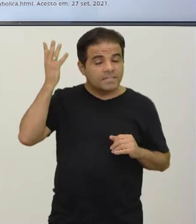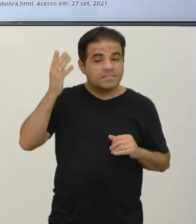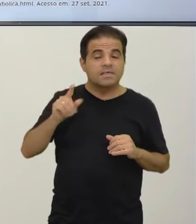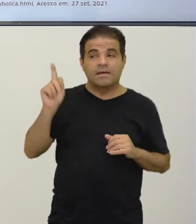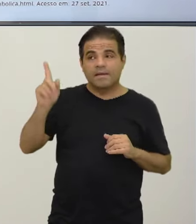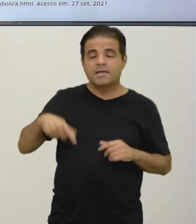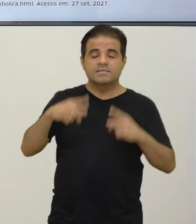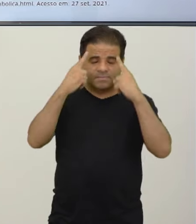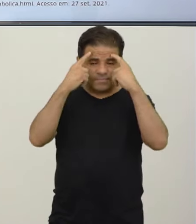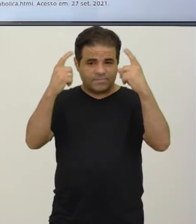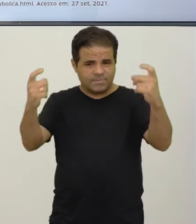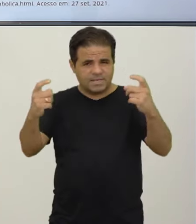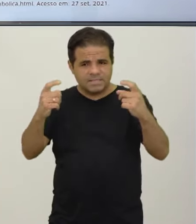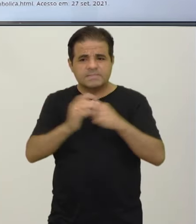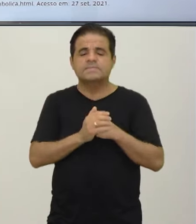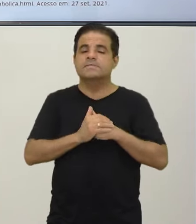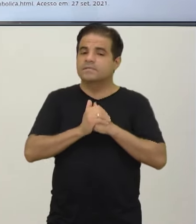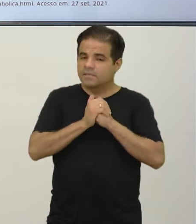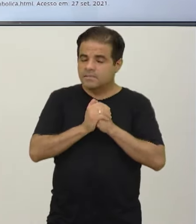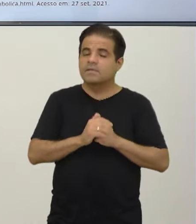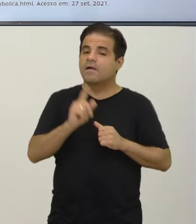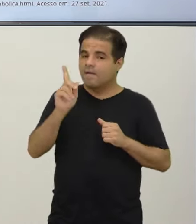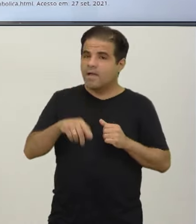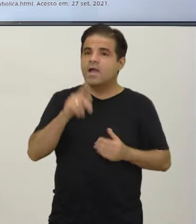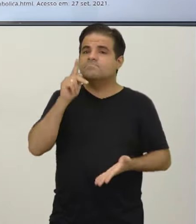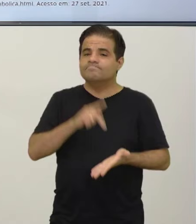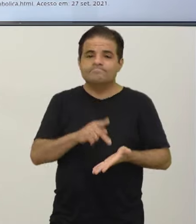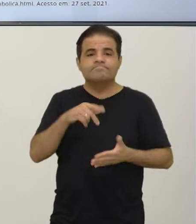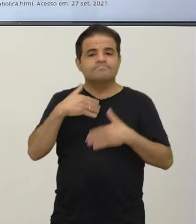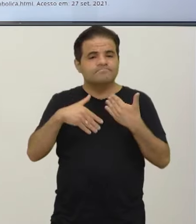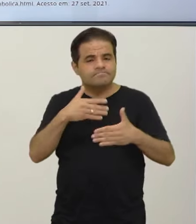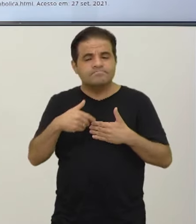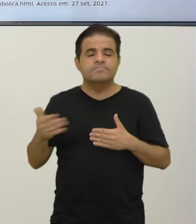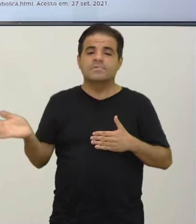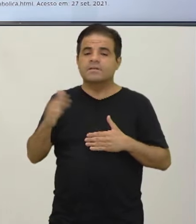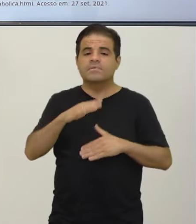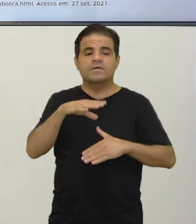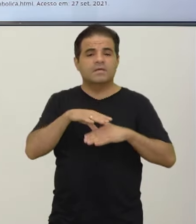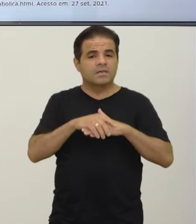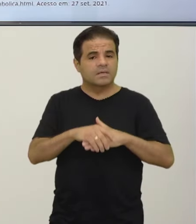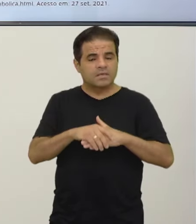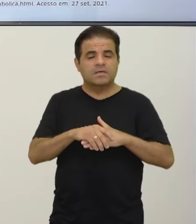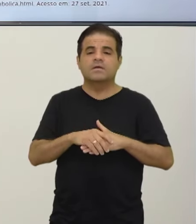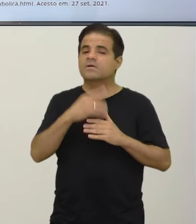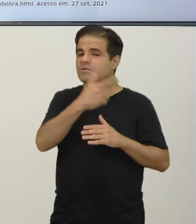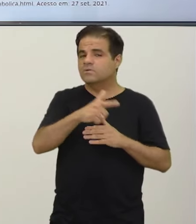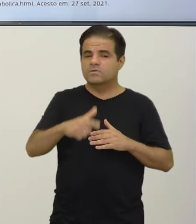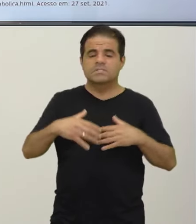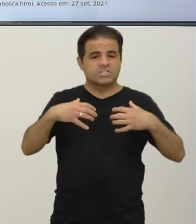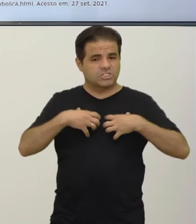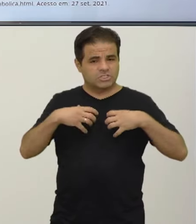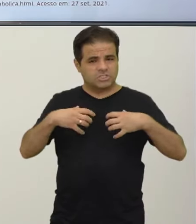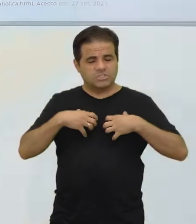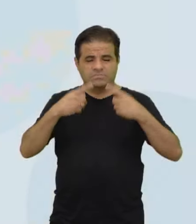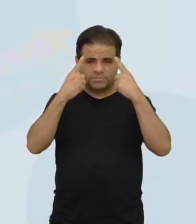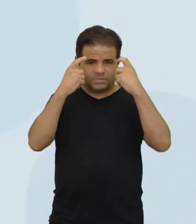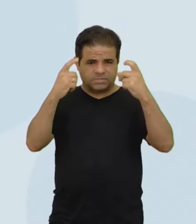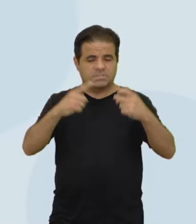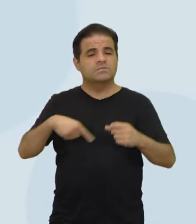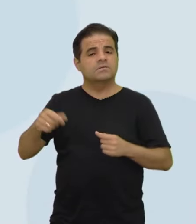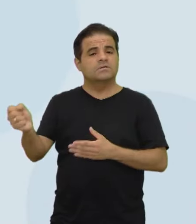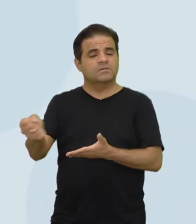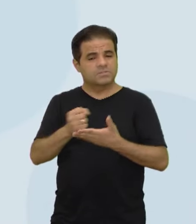Essa violência simbólica, ela na verdade, ela vem ali de mão dada com esses outros tipos de violência que a gente